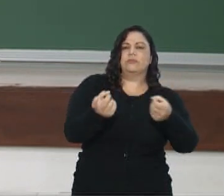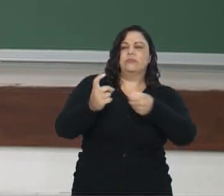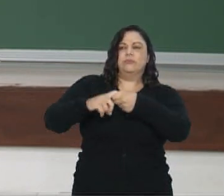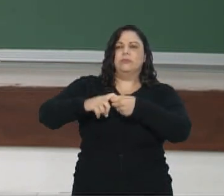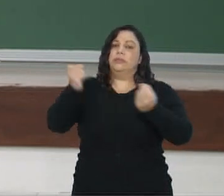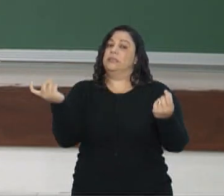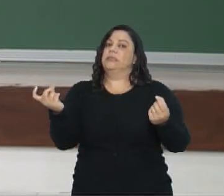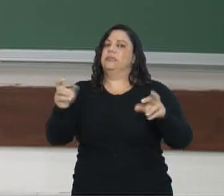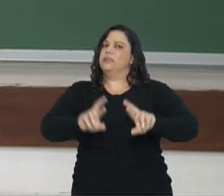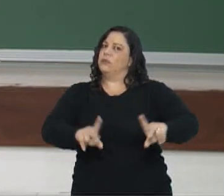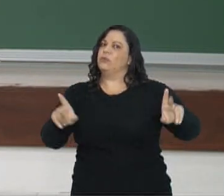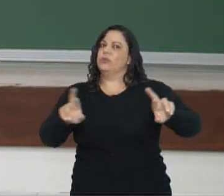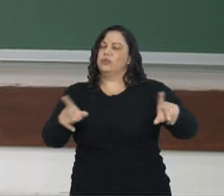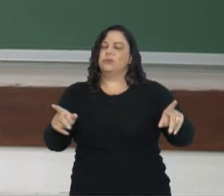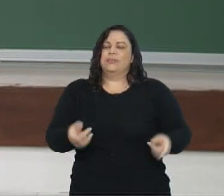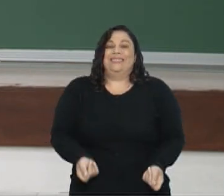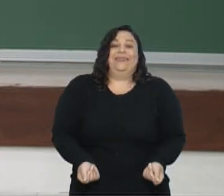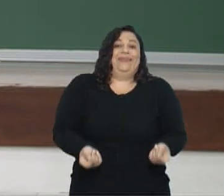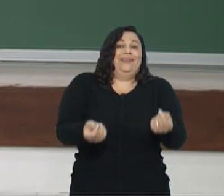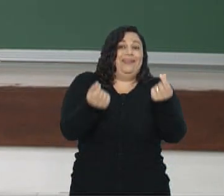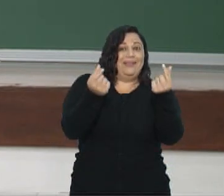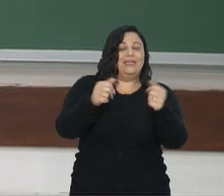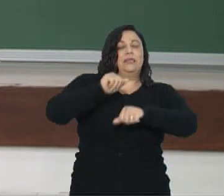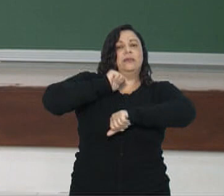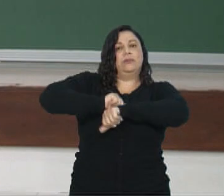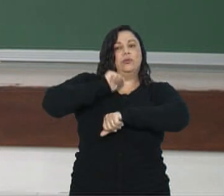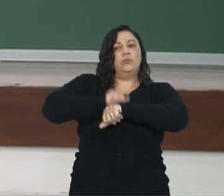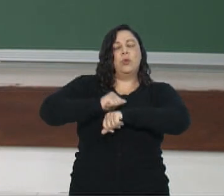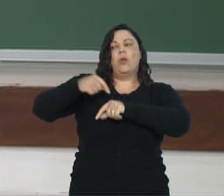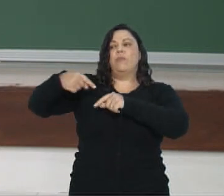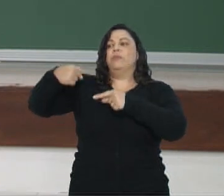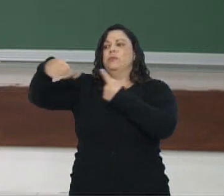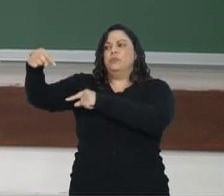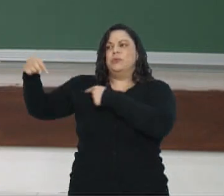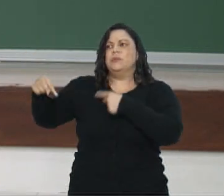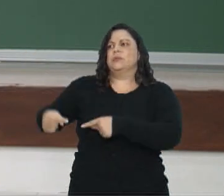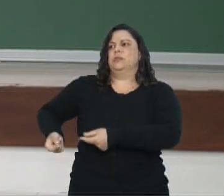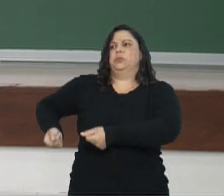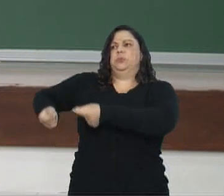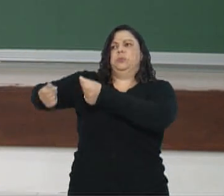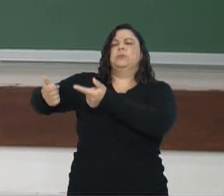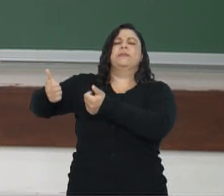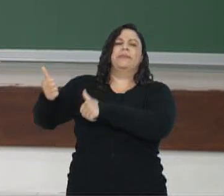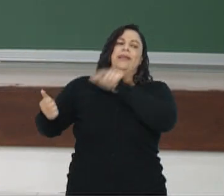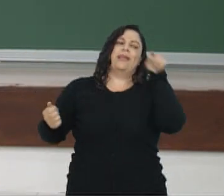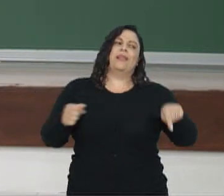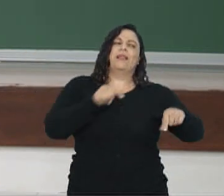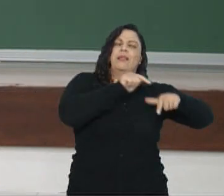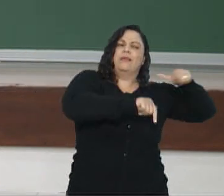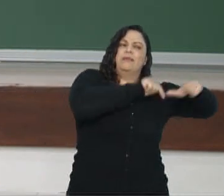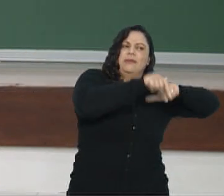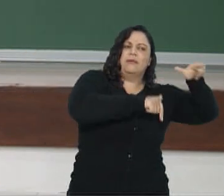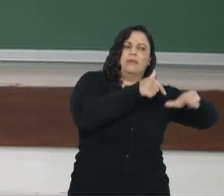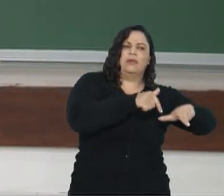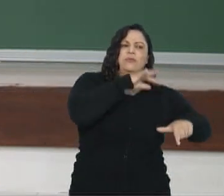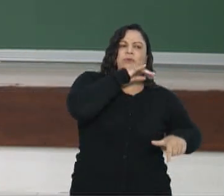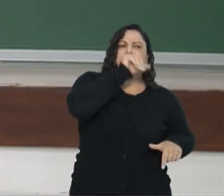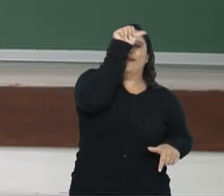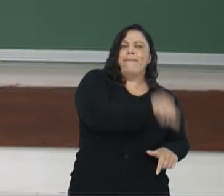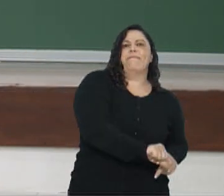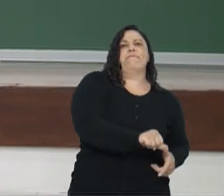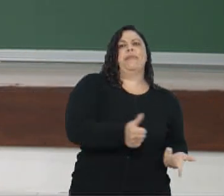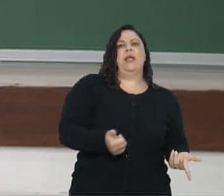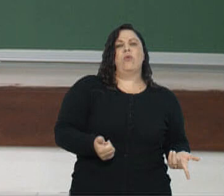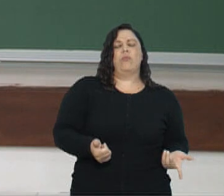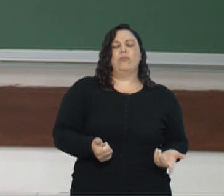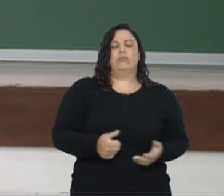entre ricos e pobres, entre um político que ganha bem, um trabalhador que ganha mal. Certo? O Estado é que mantém isso. Então, para ele,